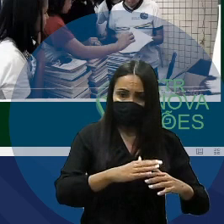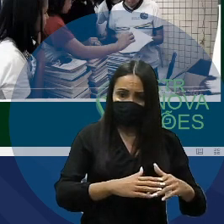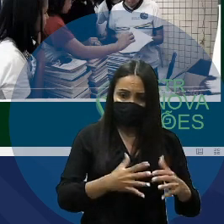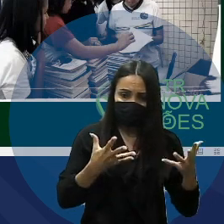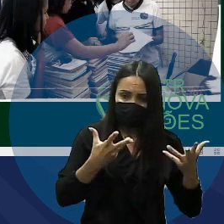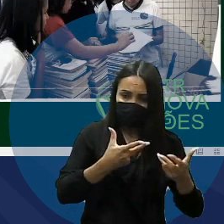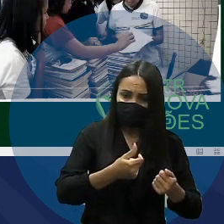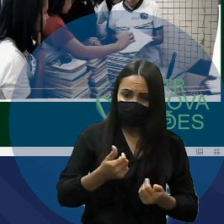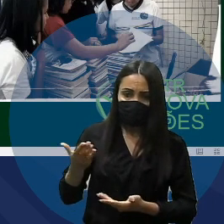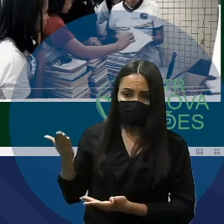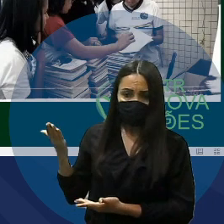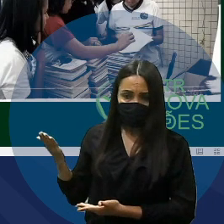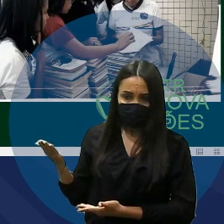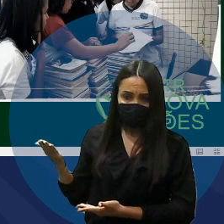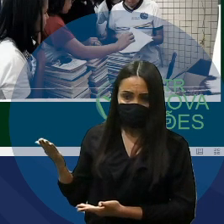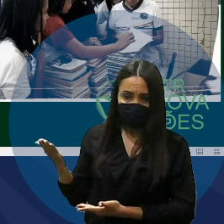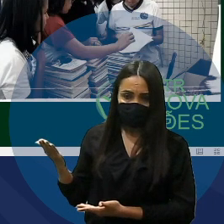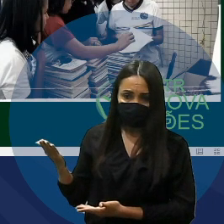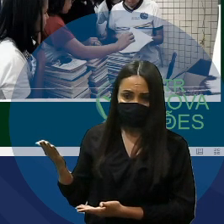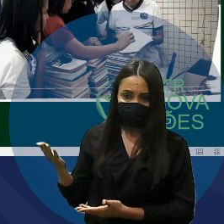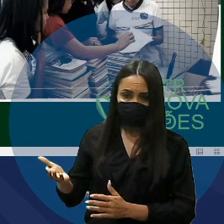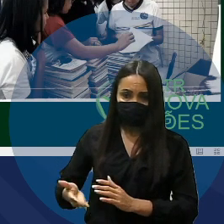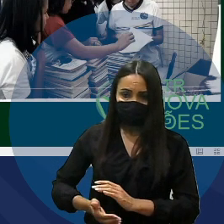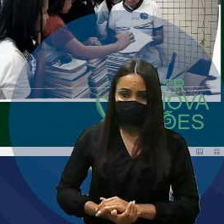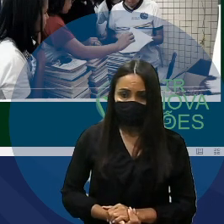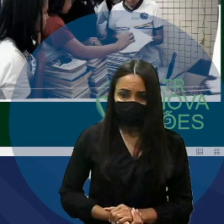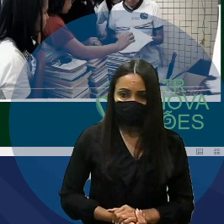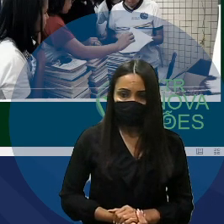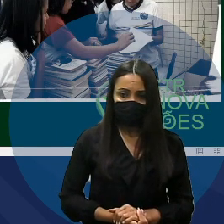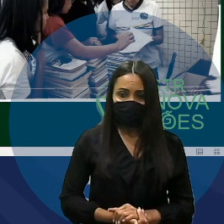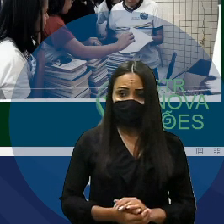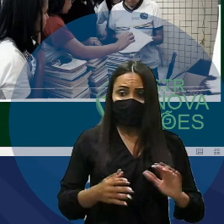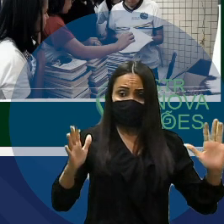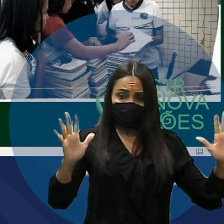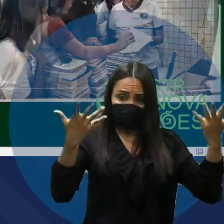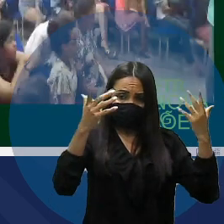presentes aí. E essas são as imagens do FLEV, nosso Festival de Literatura.